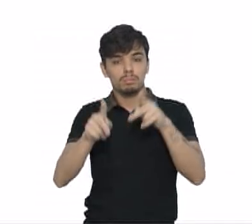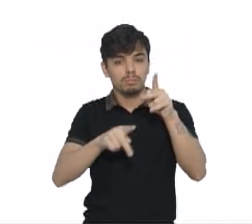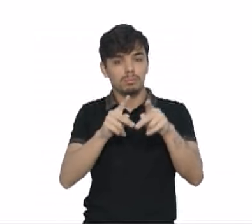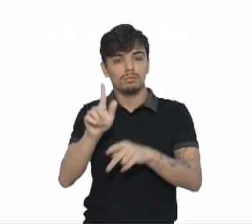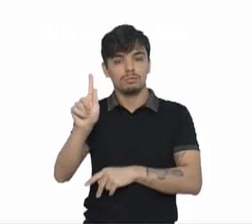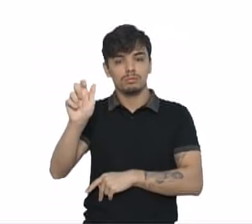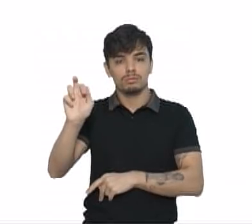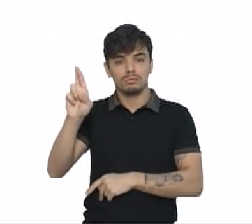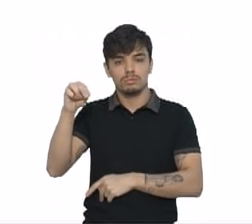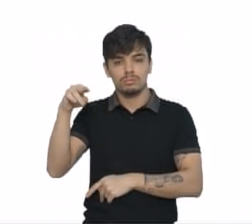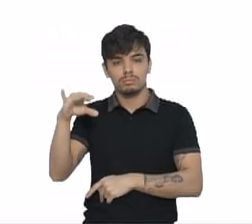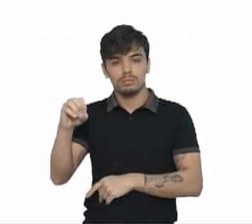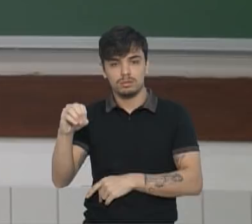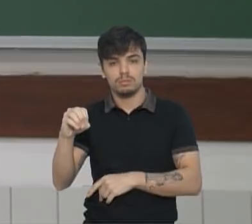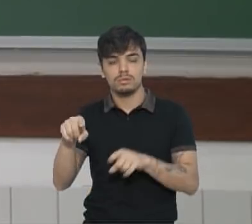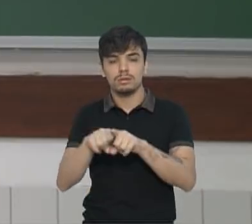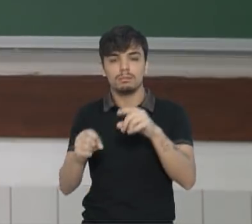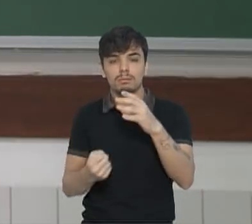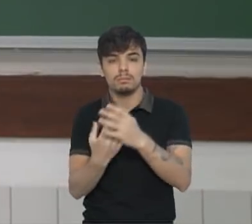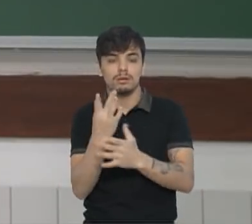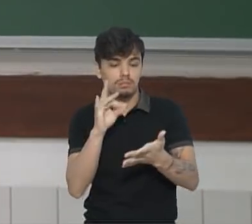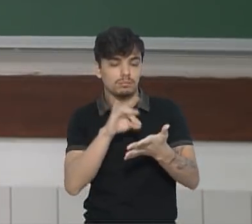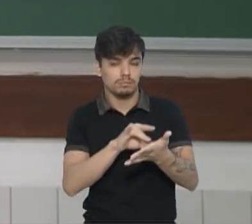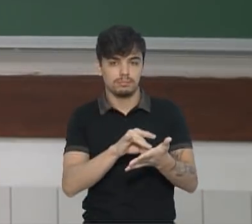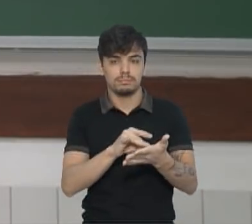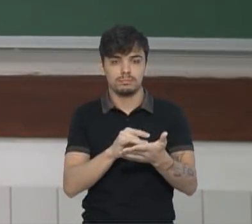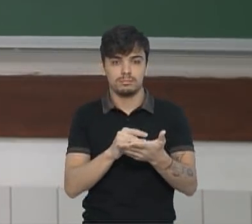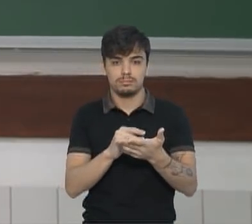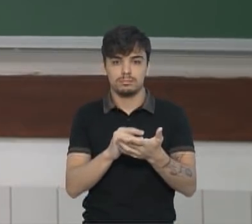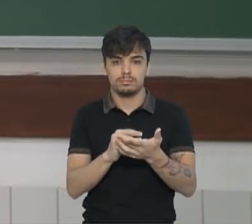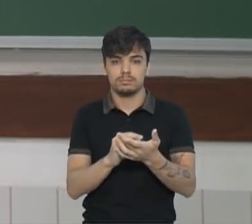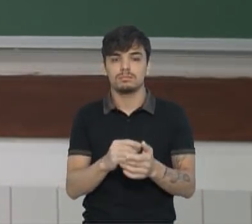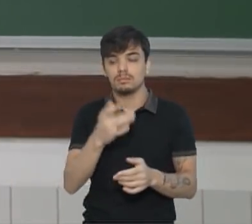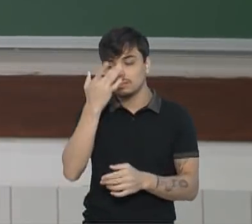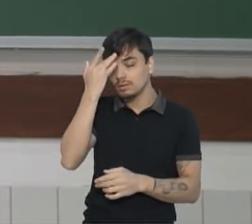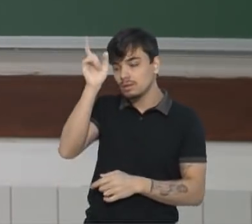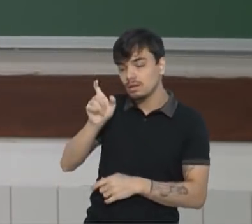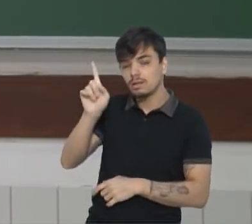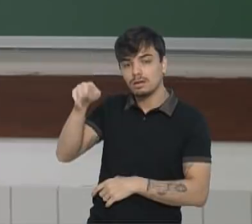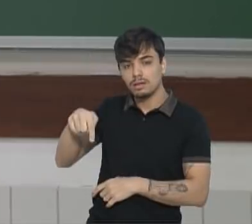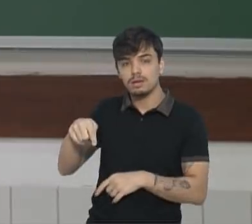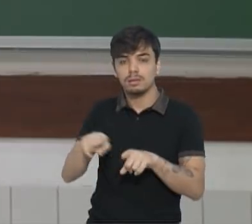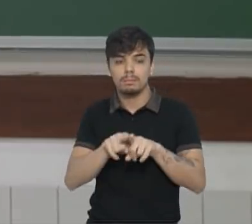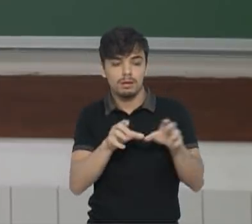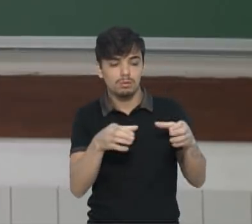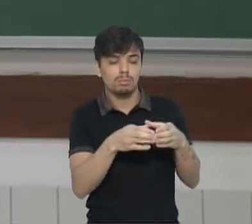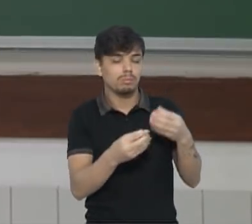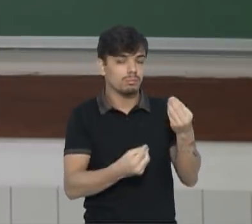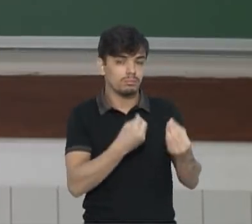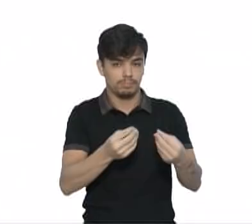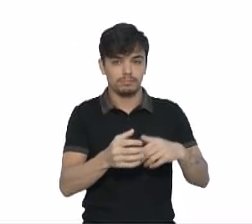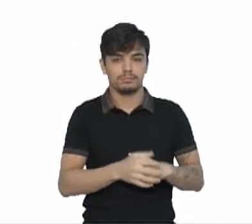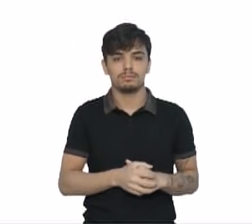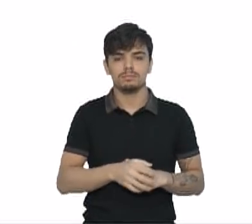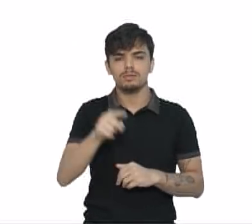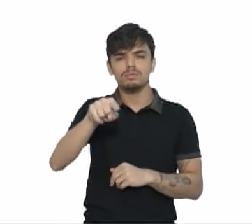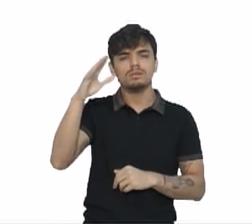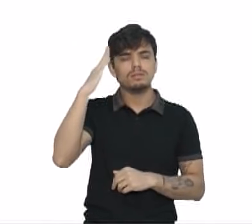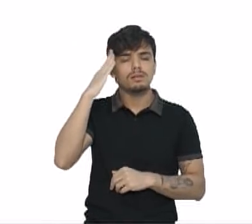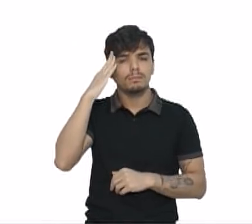origem? A gente entender melhor quem são os germânicos e quais são os grupos de germânicos. Você sabia que os